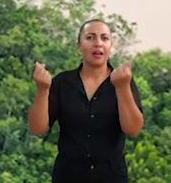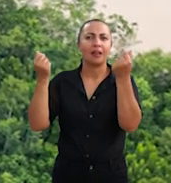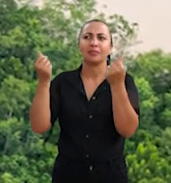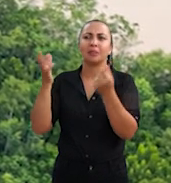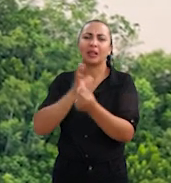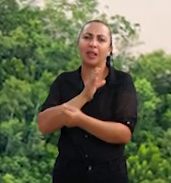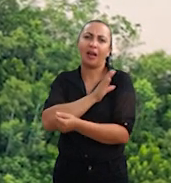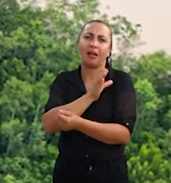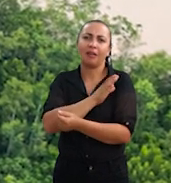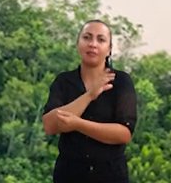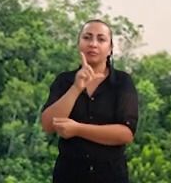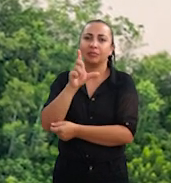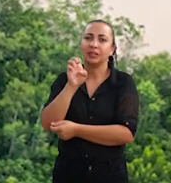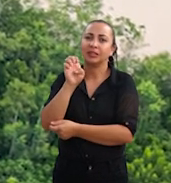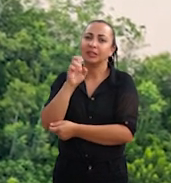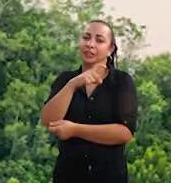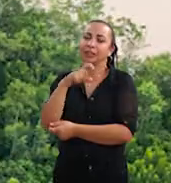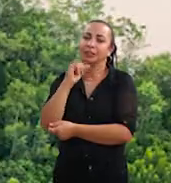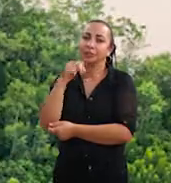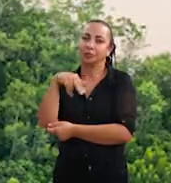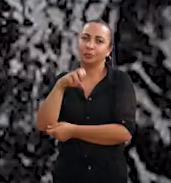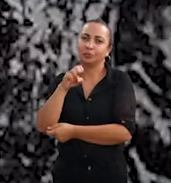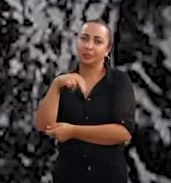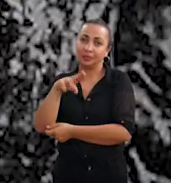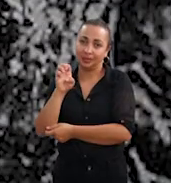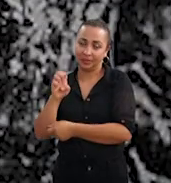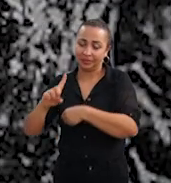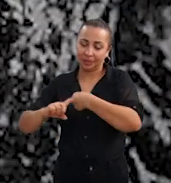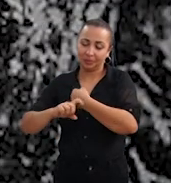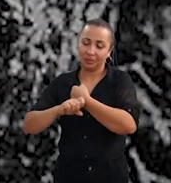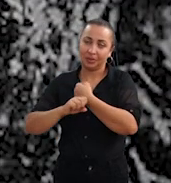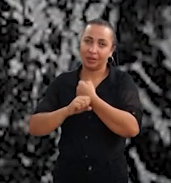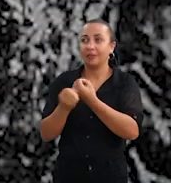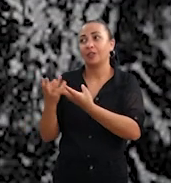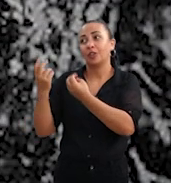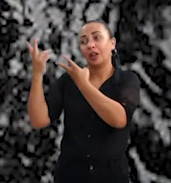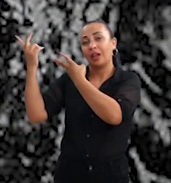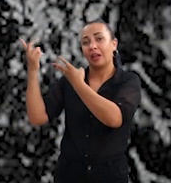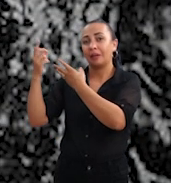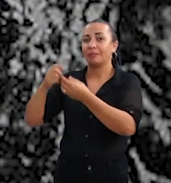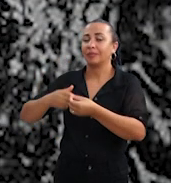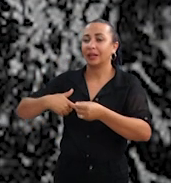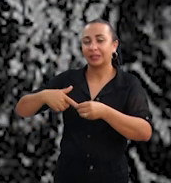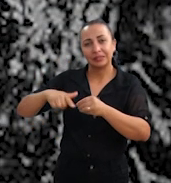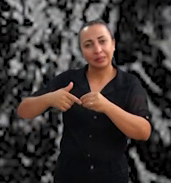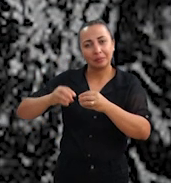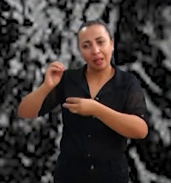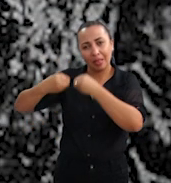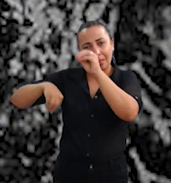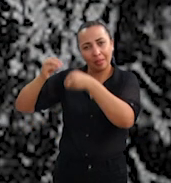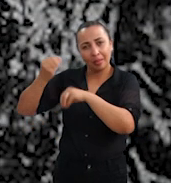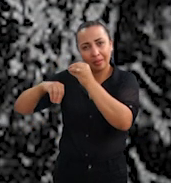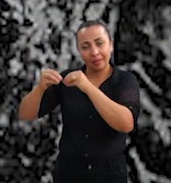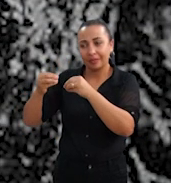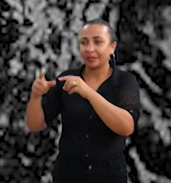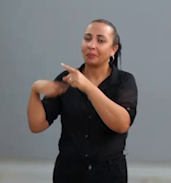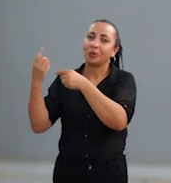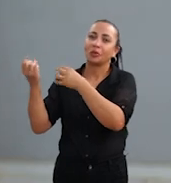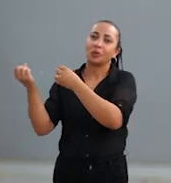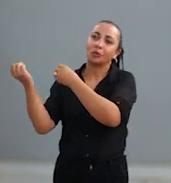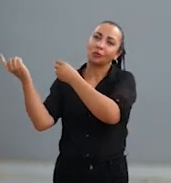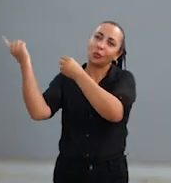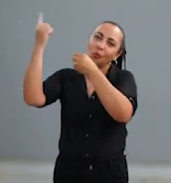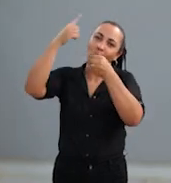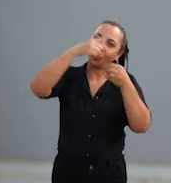do agente etiológico, que é a leishmania, né? Eles foram para lá, né, para a borracha, e estavam voltando.